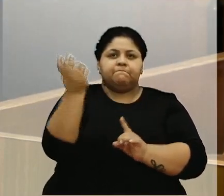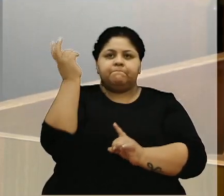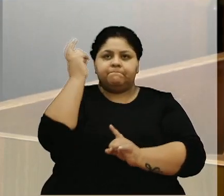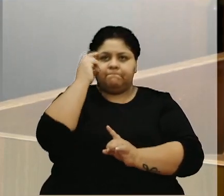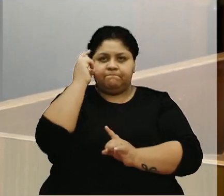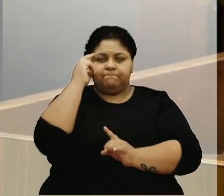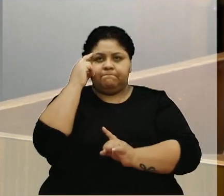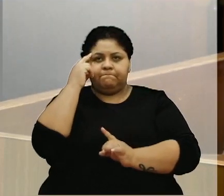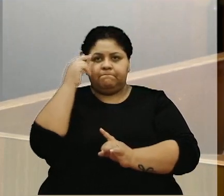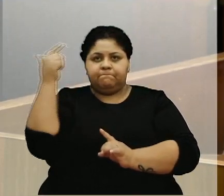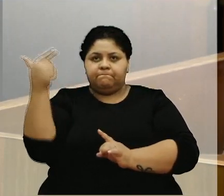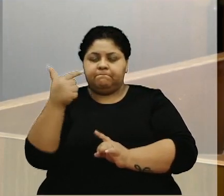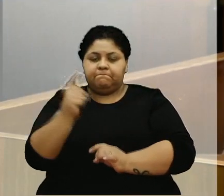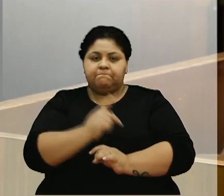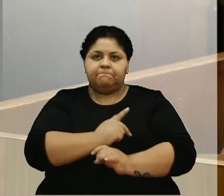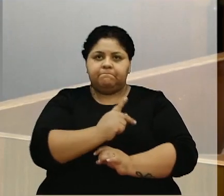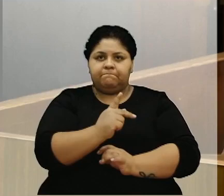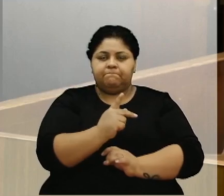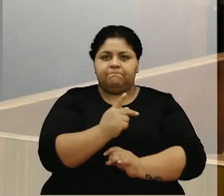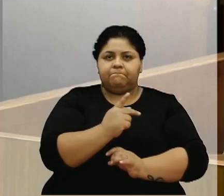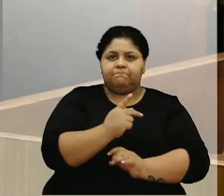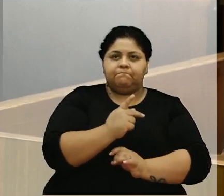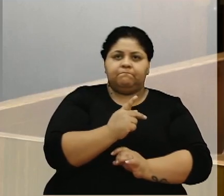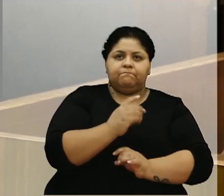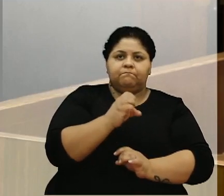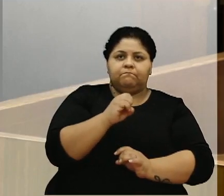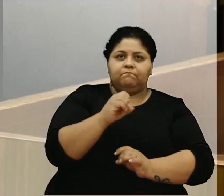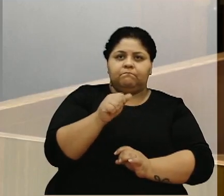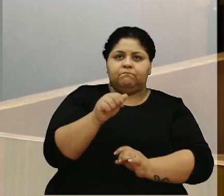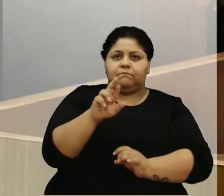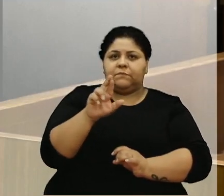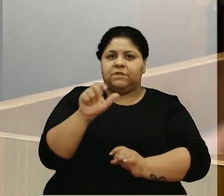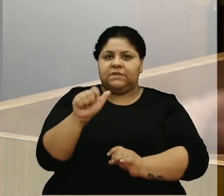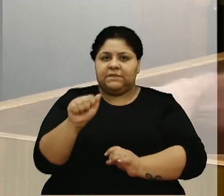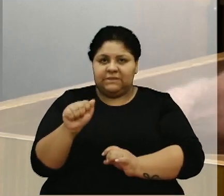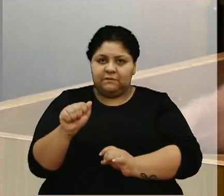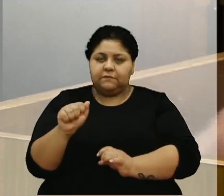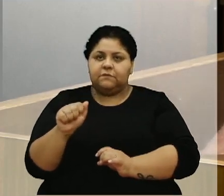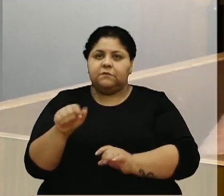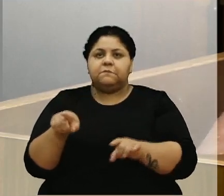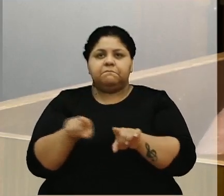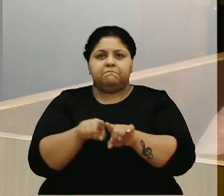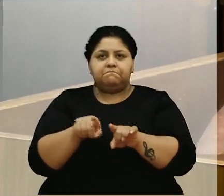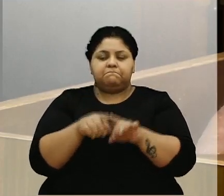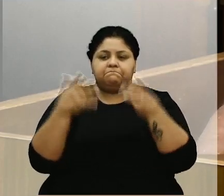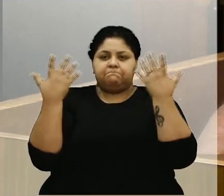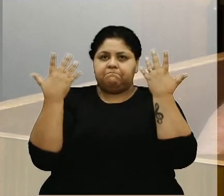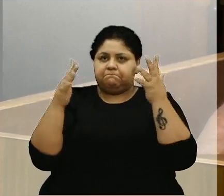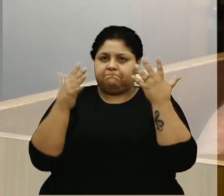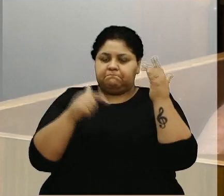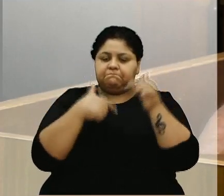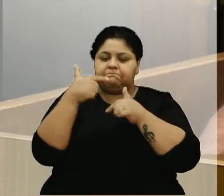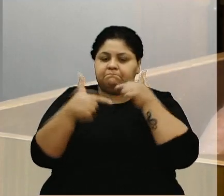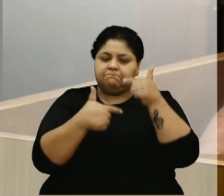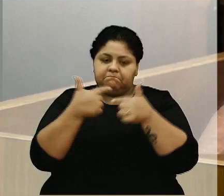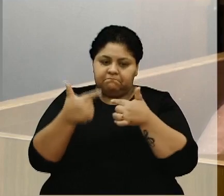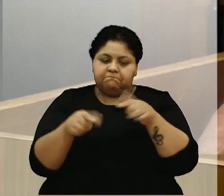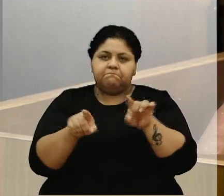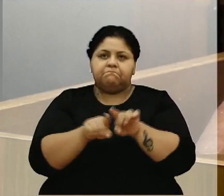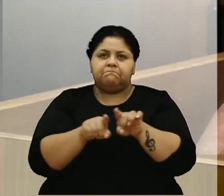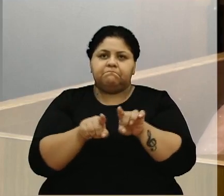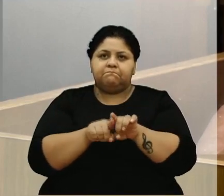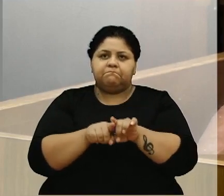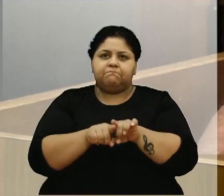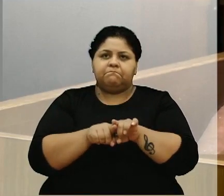a vice-presidente que é a Sara Scorti. Também parabéns, Sara, pelo teu trabalho. Também temos aqui